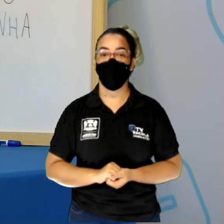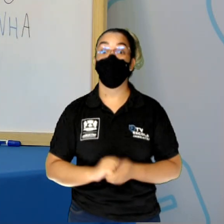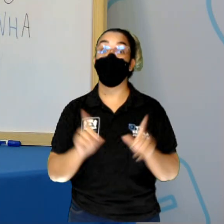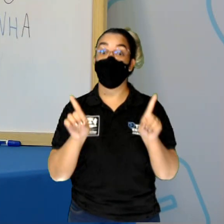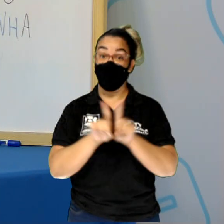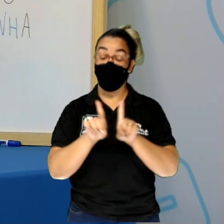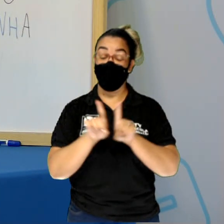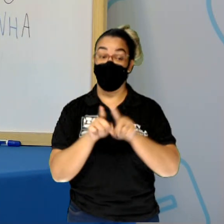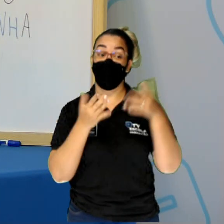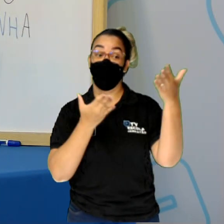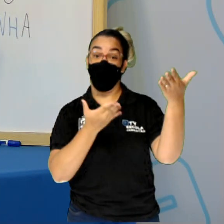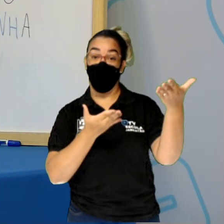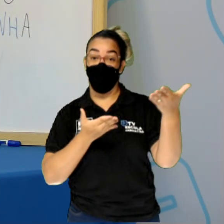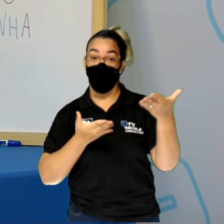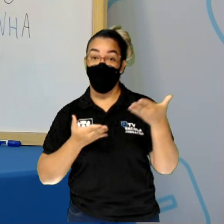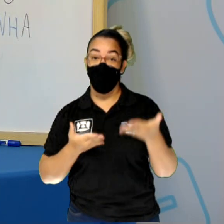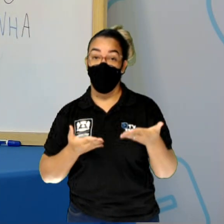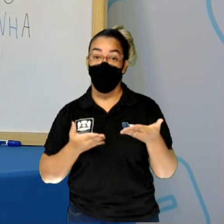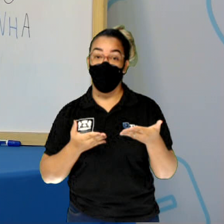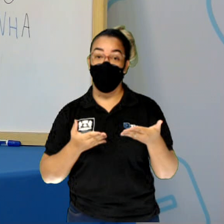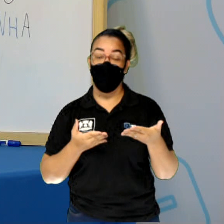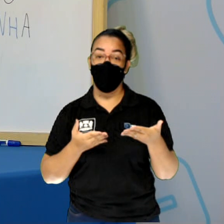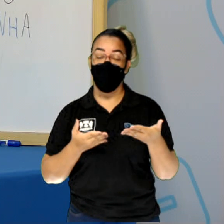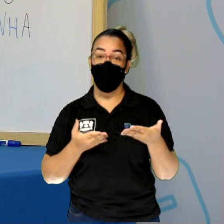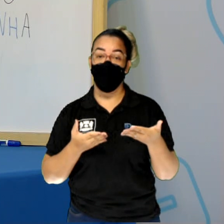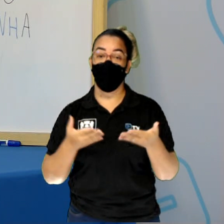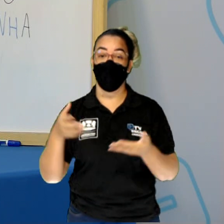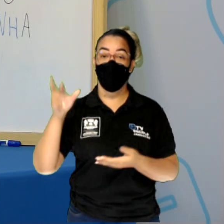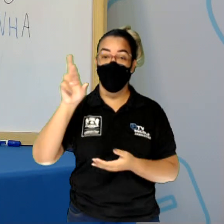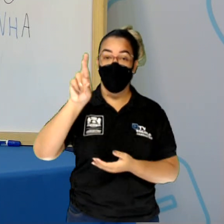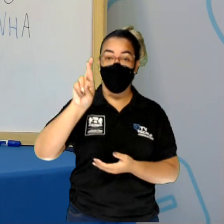Também foi convidado o rato.